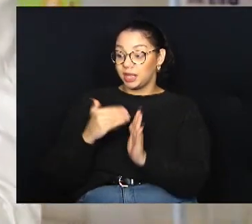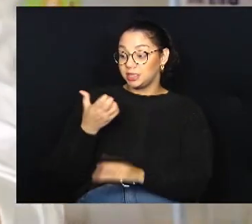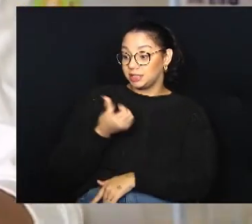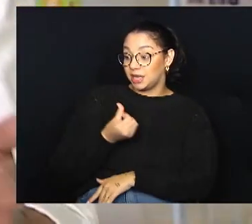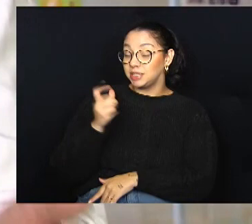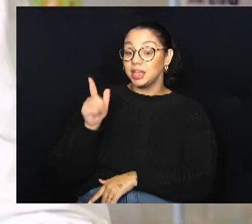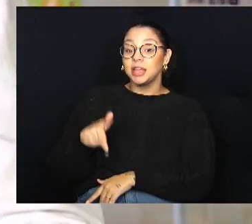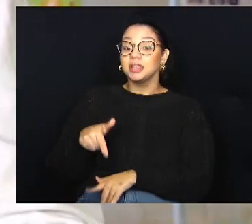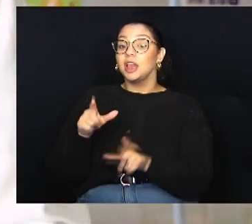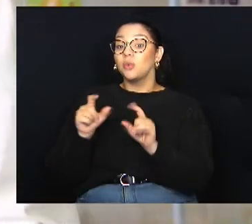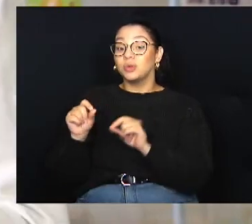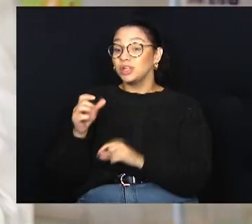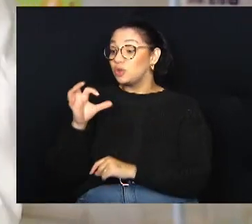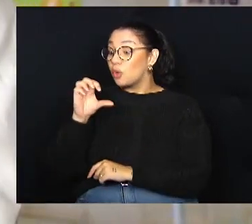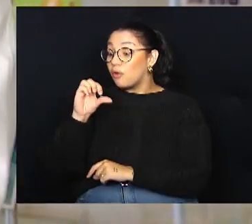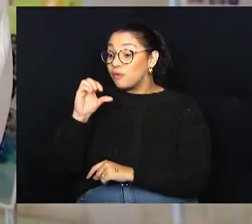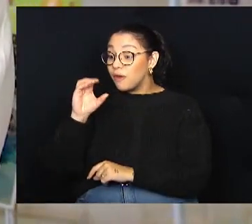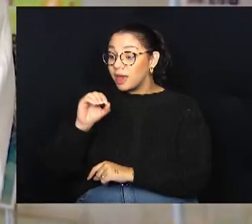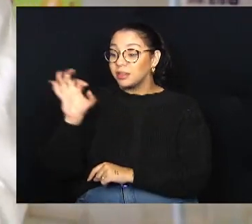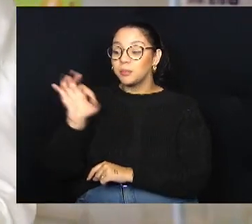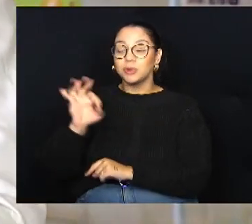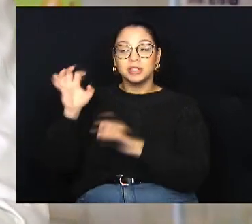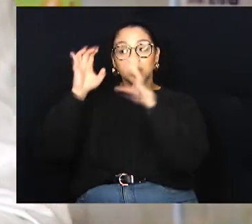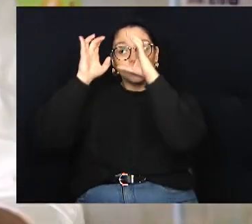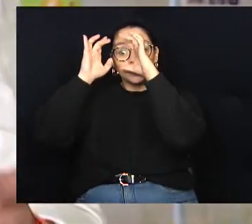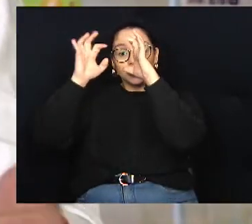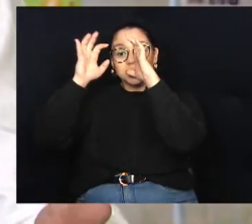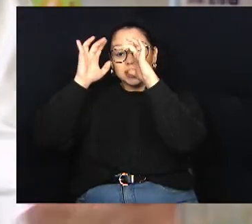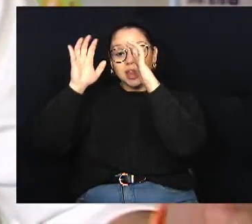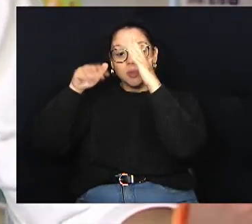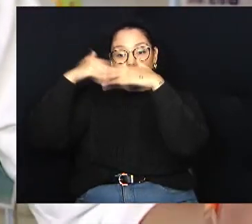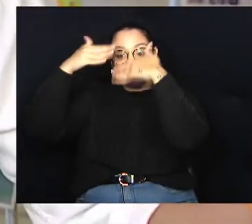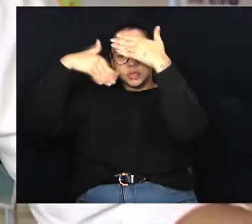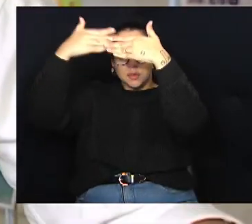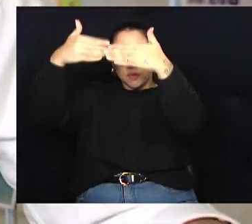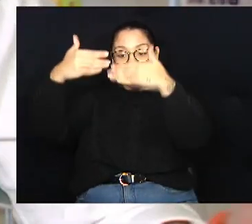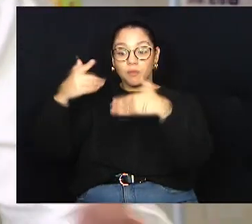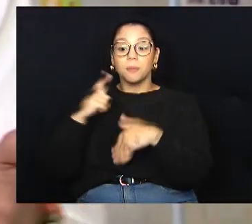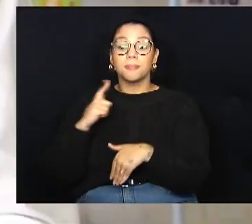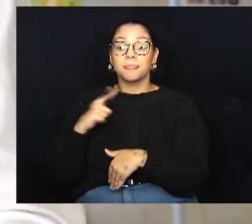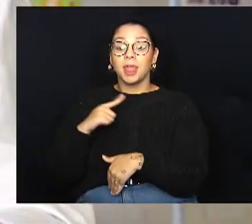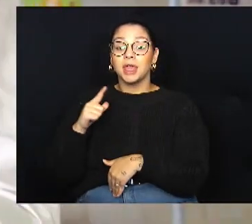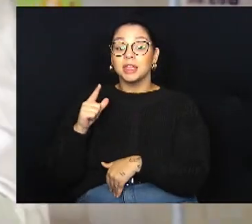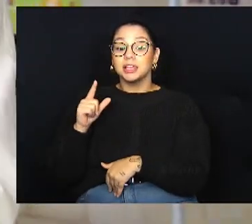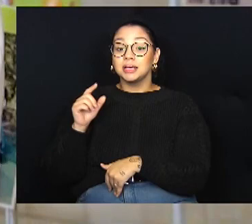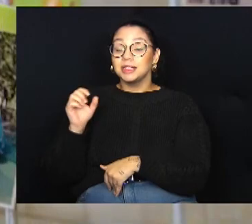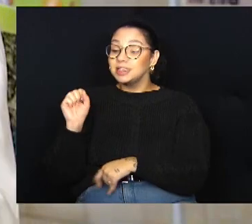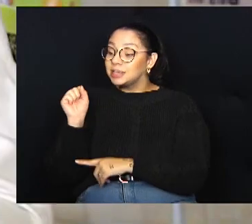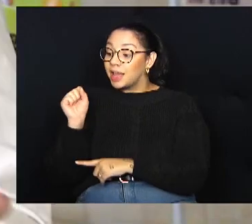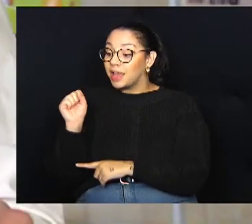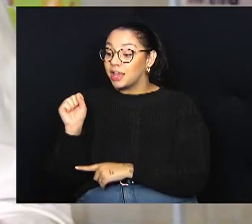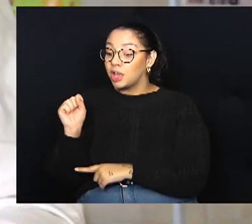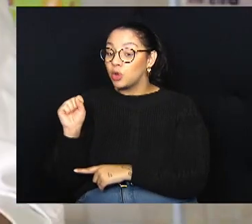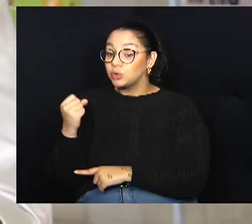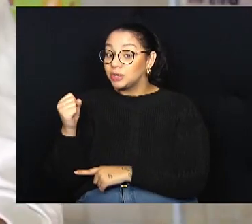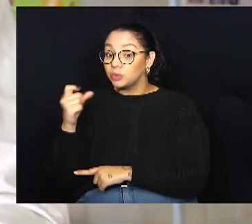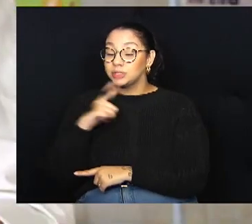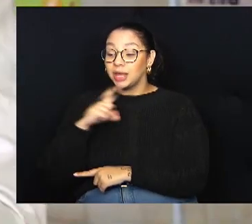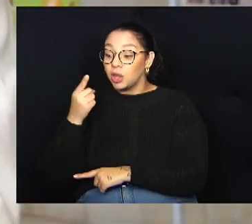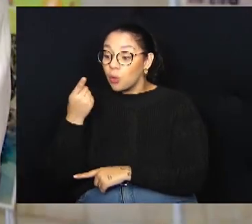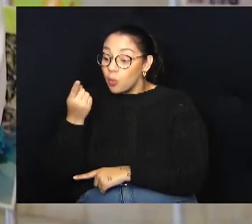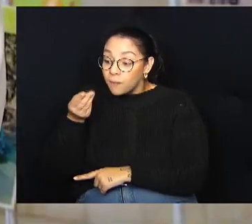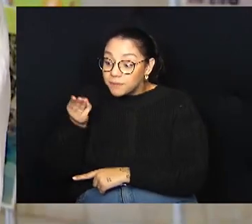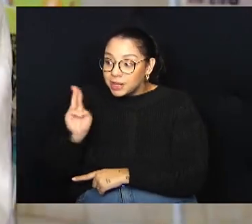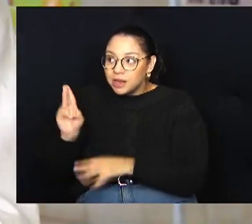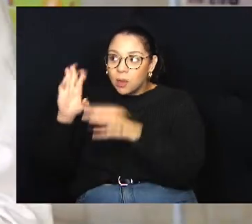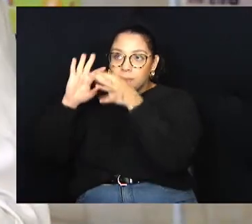de 90% do cérebro. Cada segundo hoje, numa criança de 0 a 6 anos, são 1 milhão de conexões neurais que